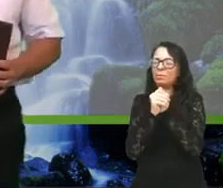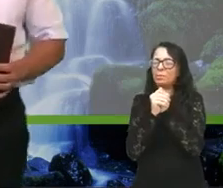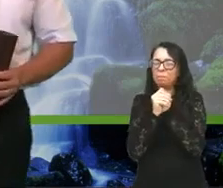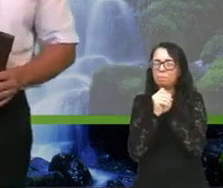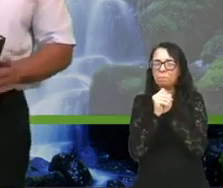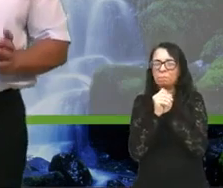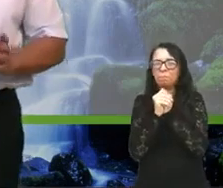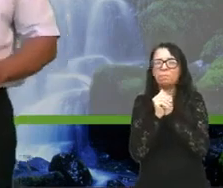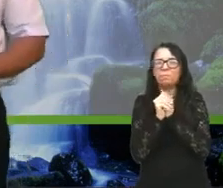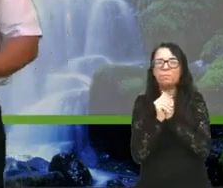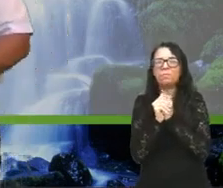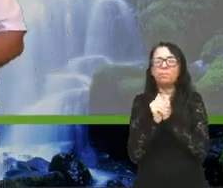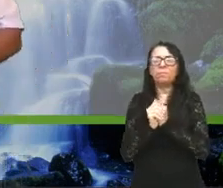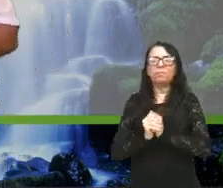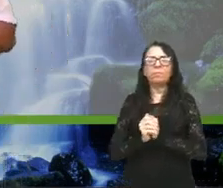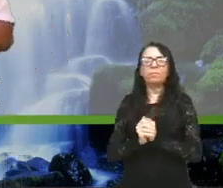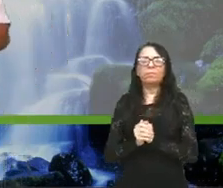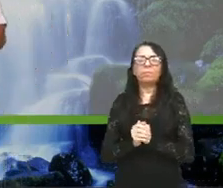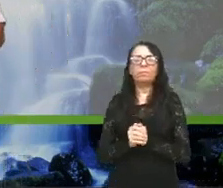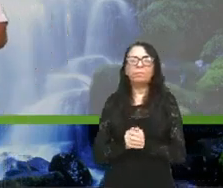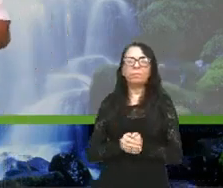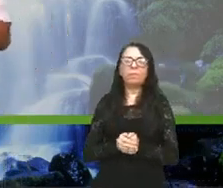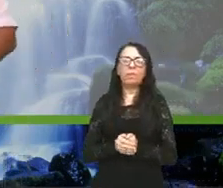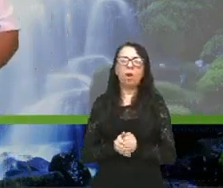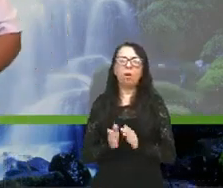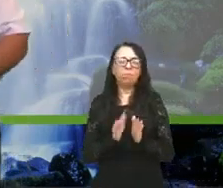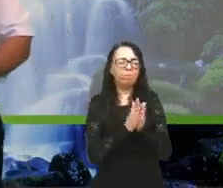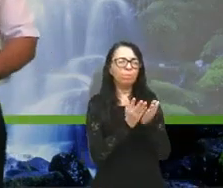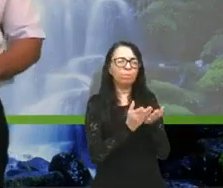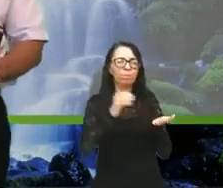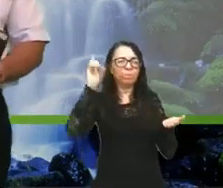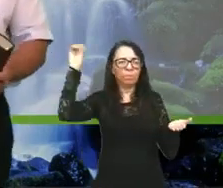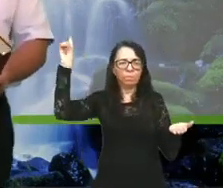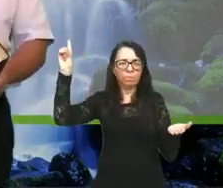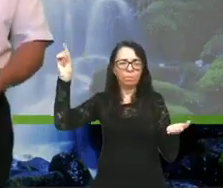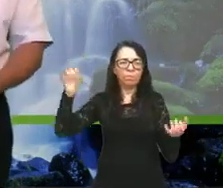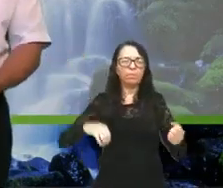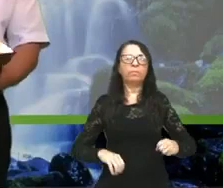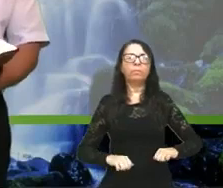Quero convidar você a abrir sua Bíblia agora em Atos capítulo 5.